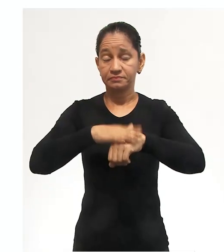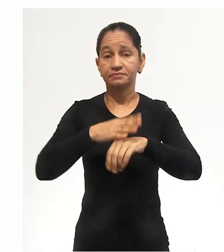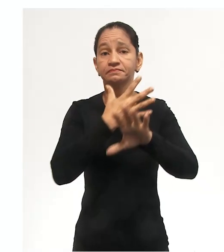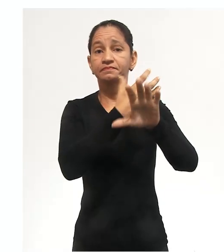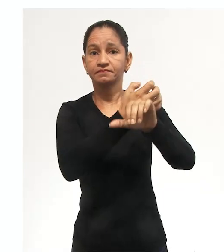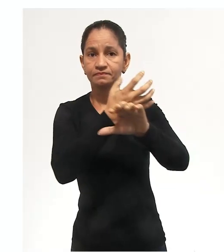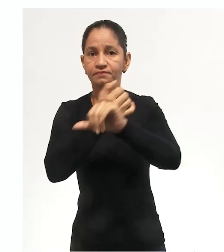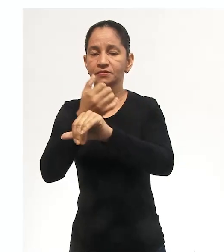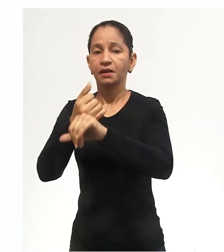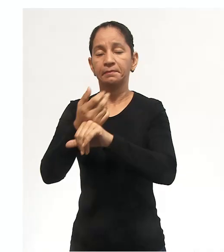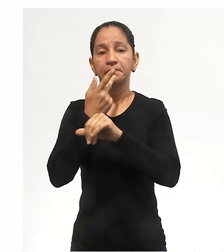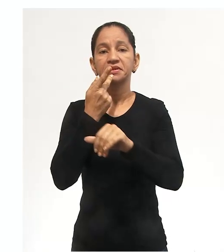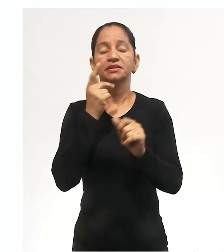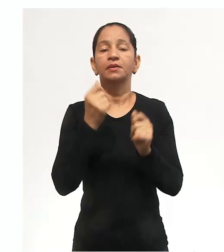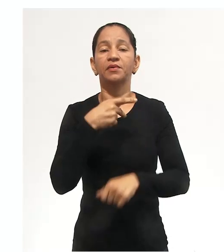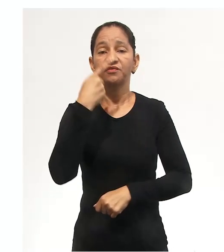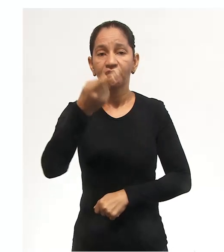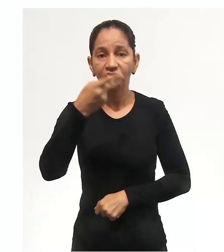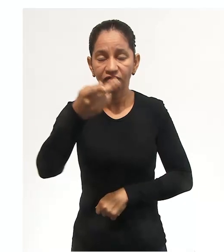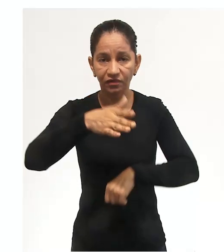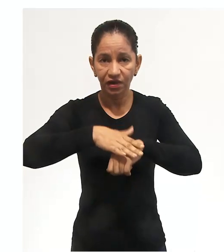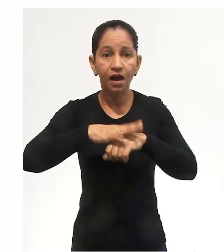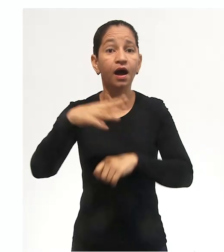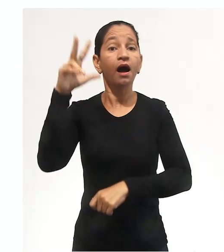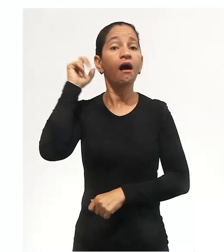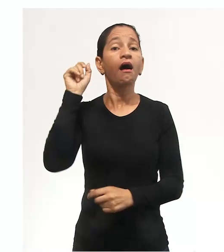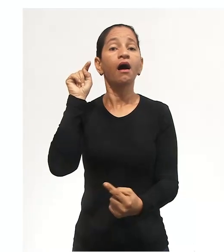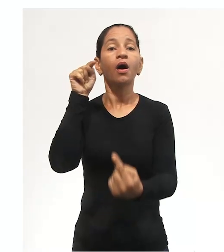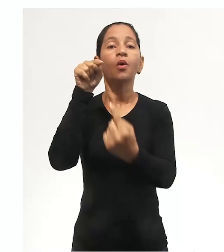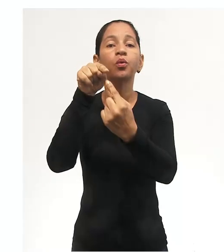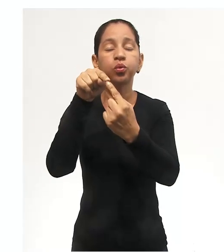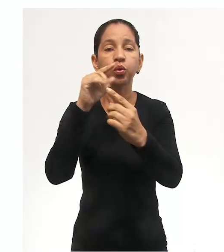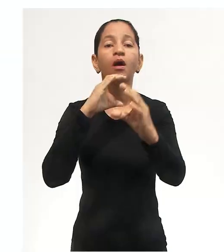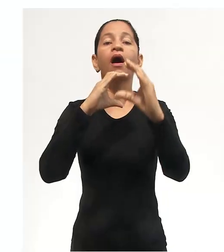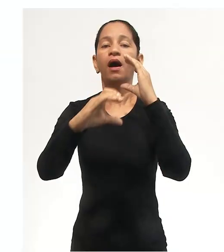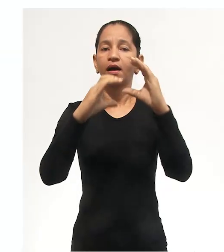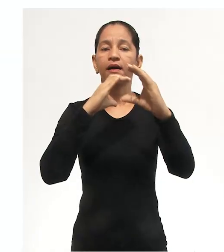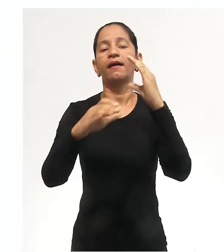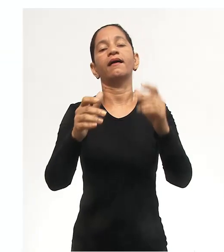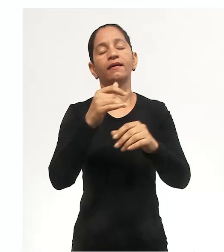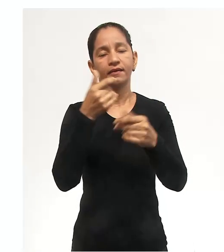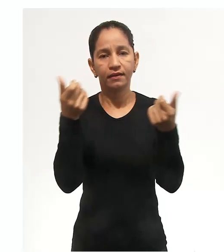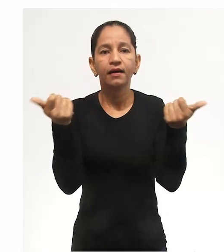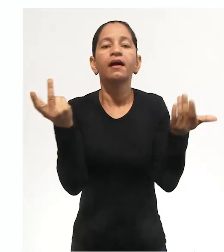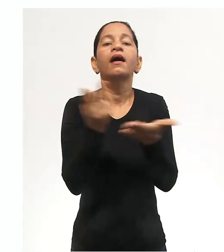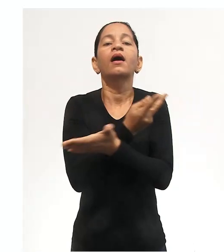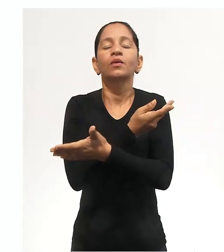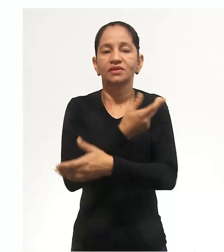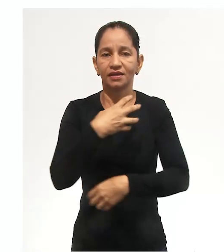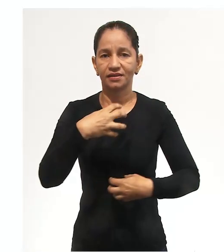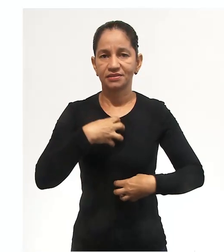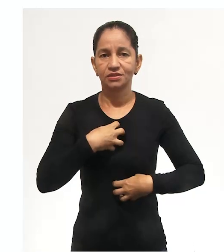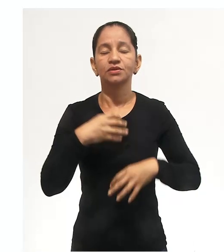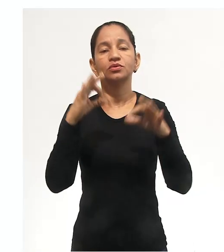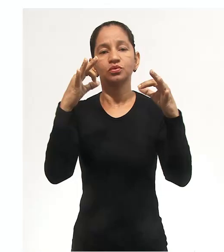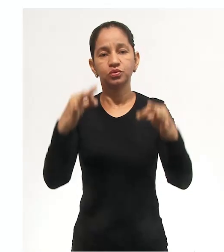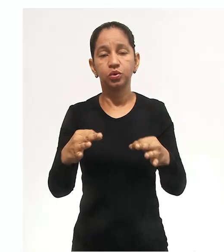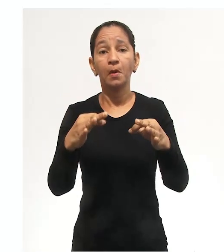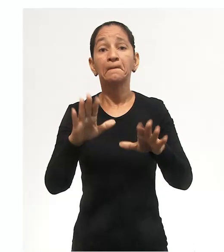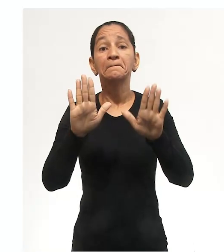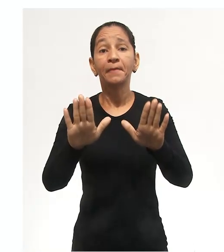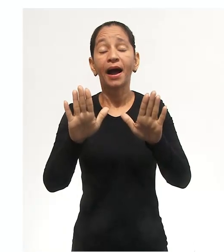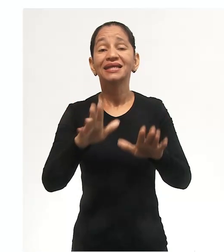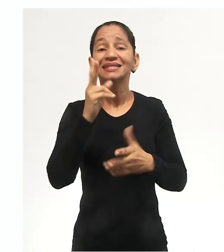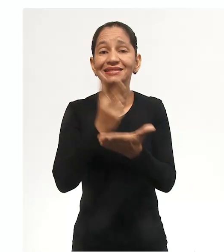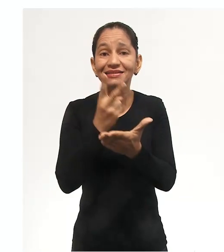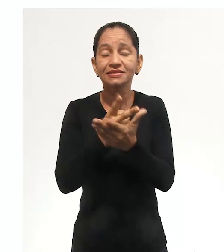o receptor que estejam alinhados para garantir a compreensão. Assim, cada modalidade deve ser